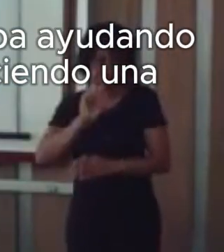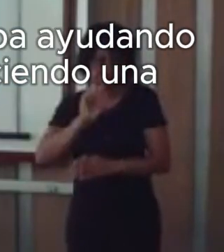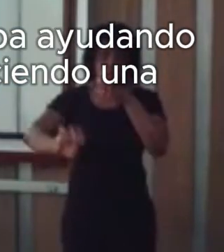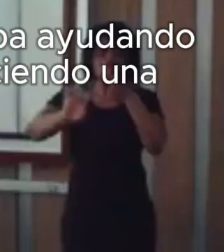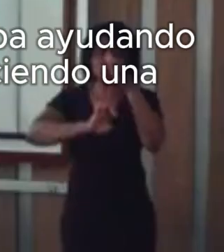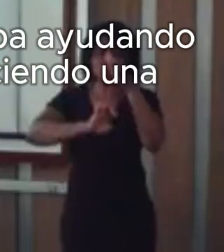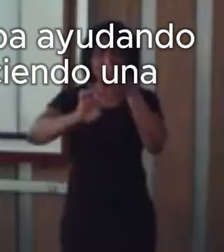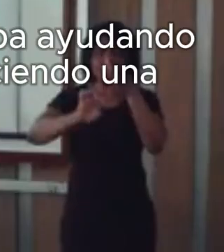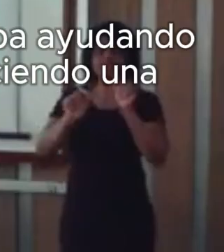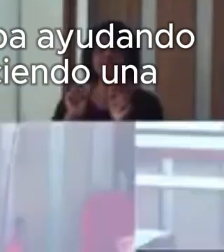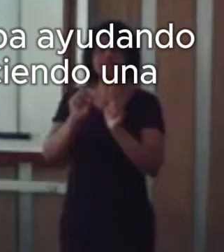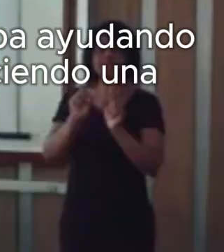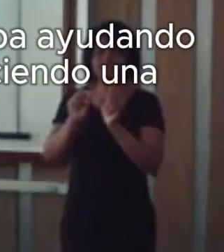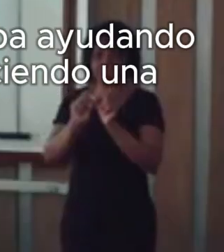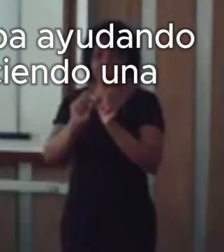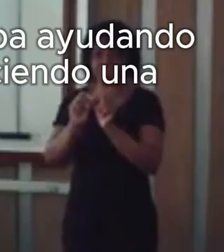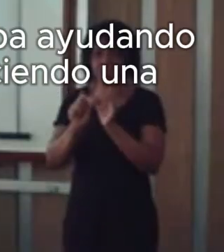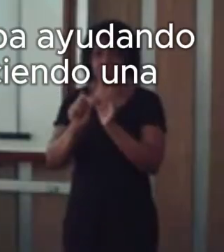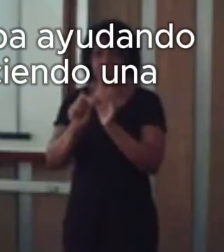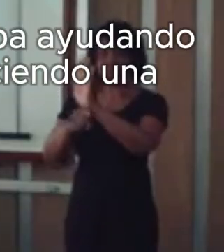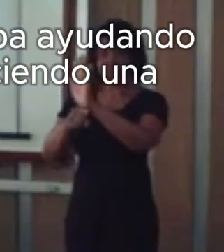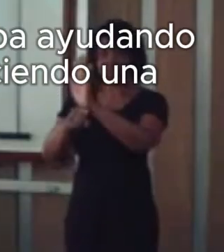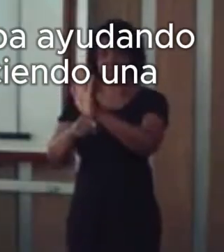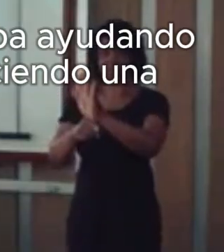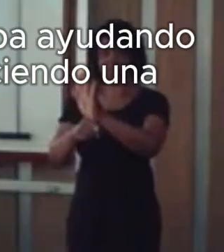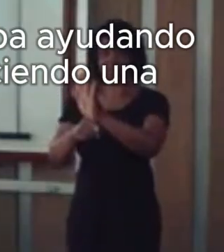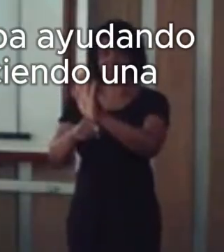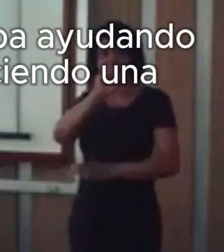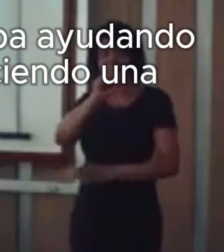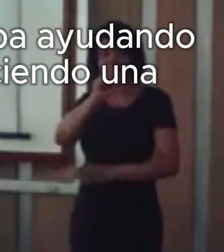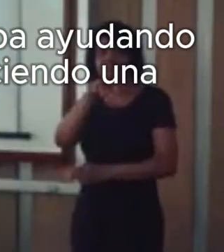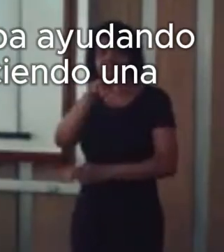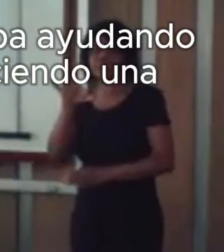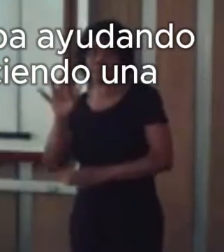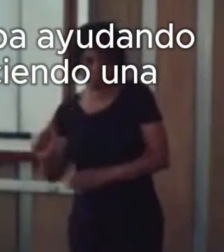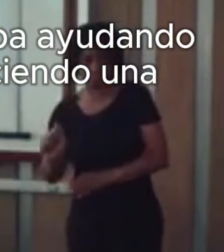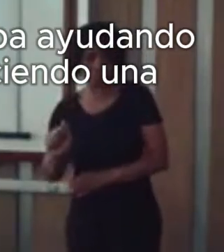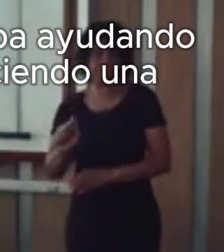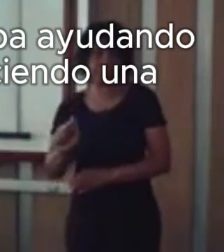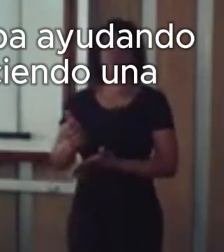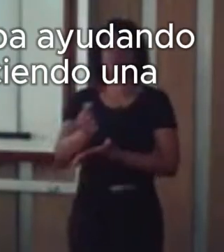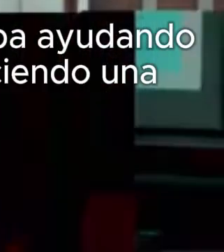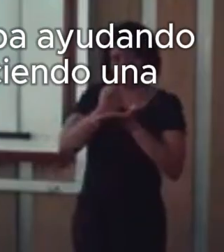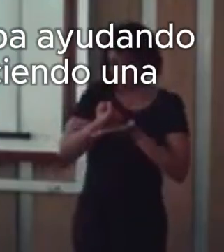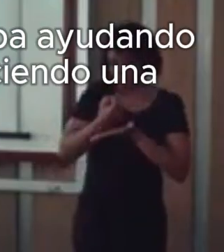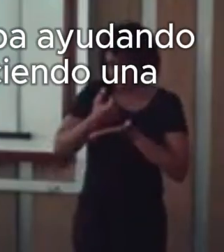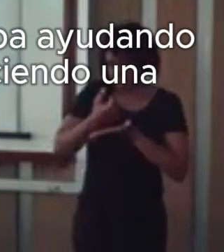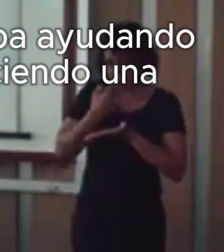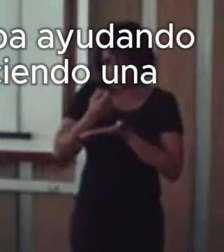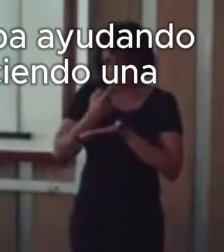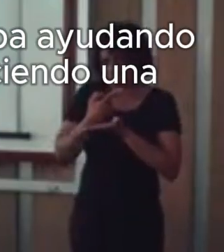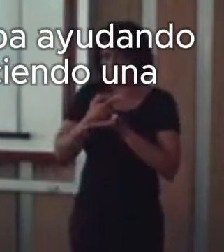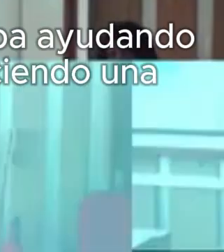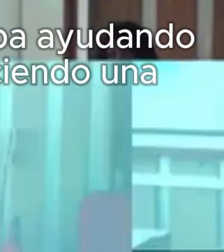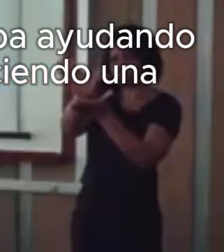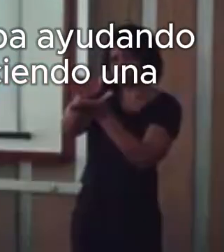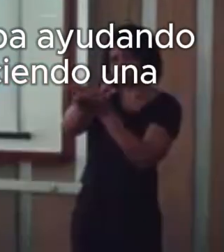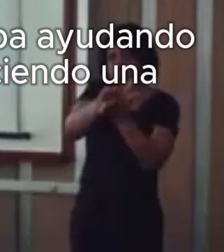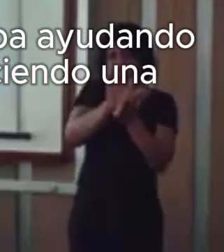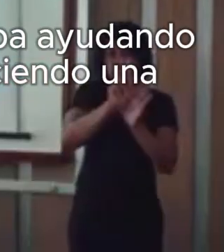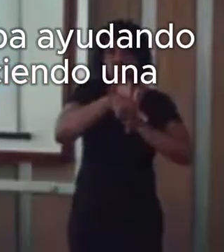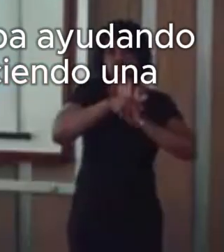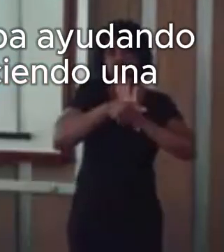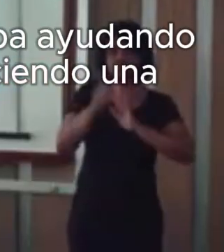estava estava ajudando a Sanofi, que é a maior farmacêutica francesa, que estava fazendo uma prospecção de projetos no